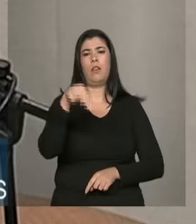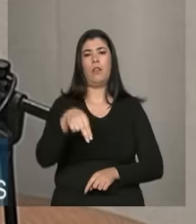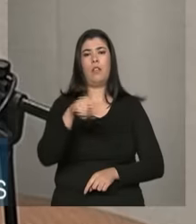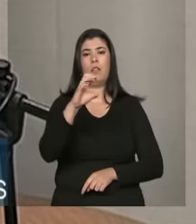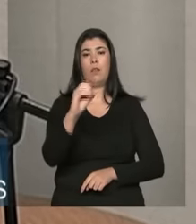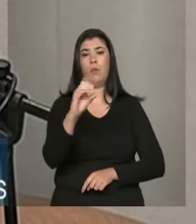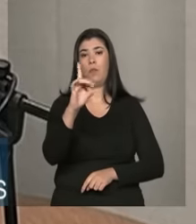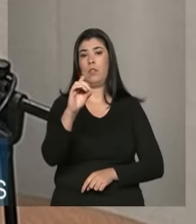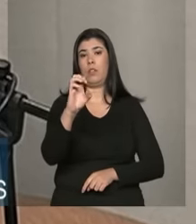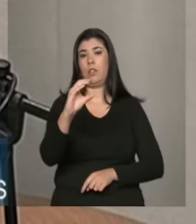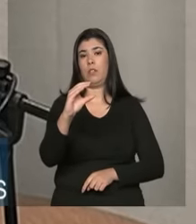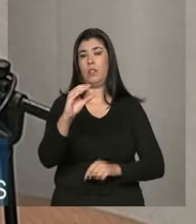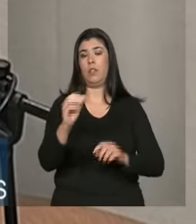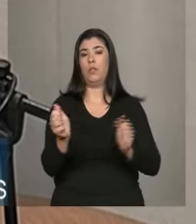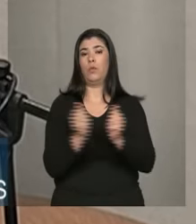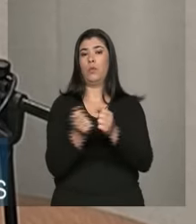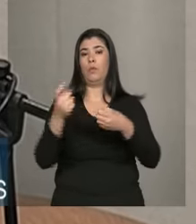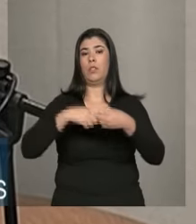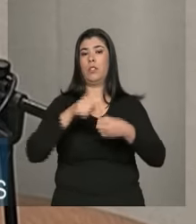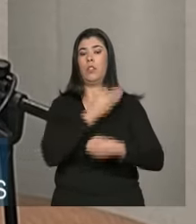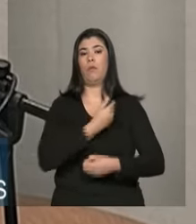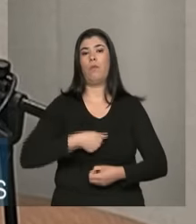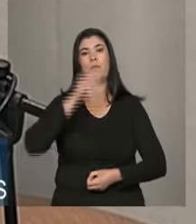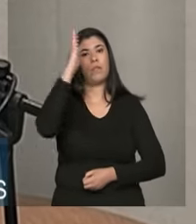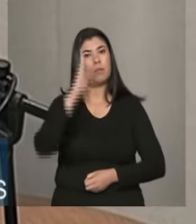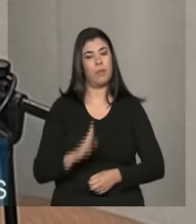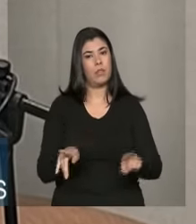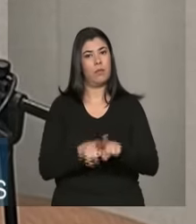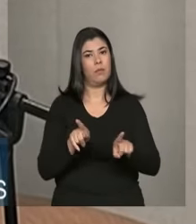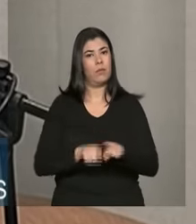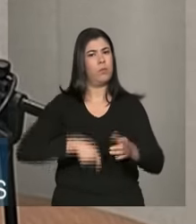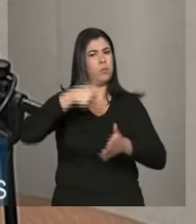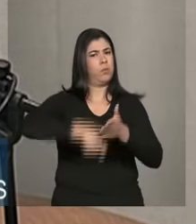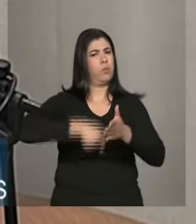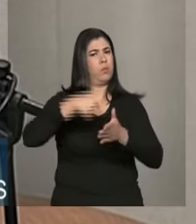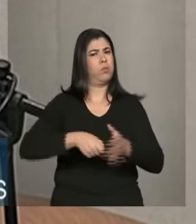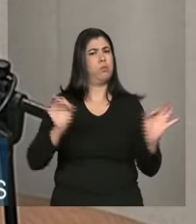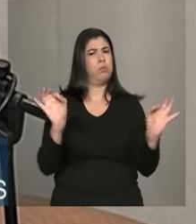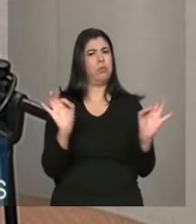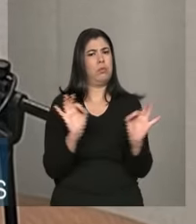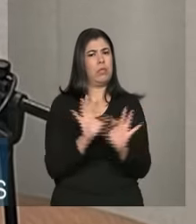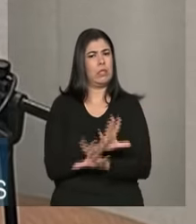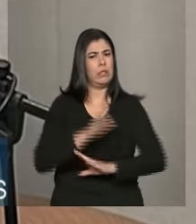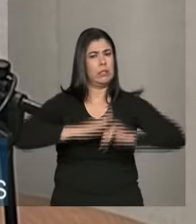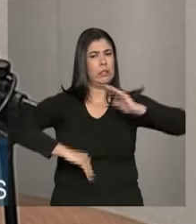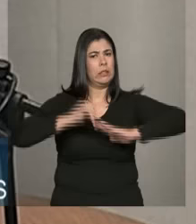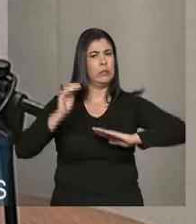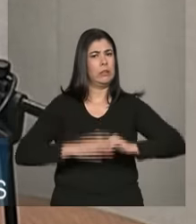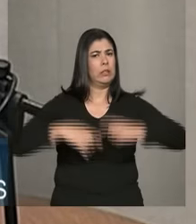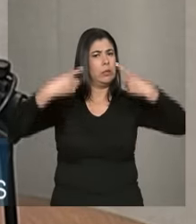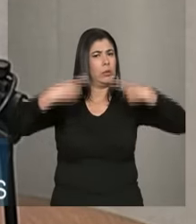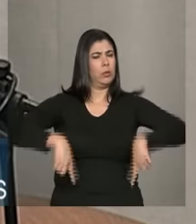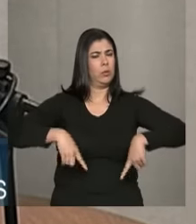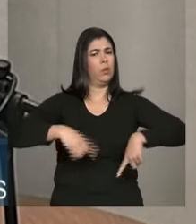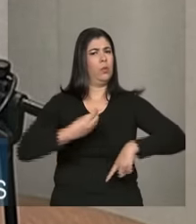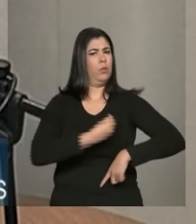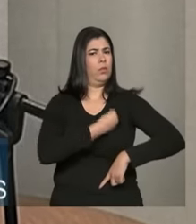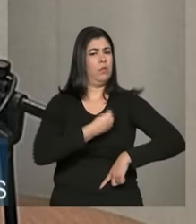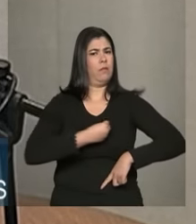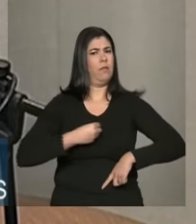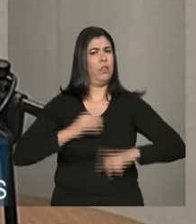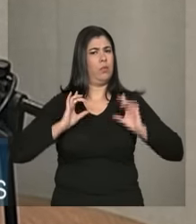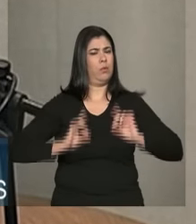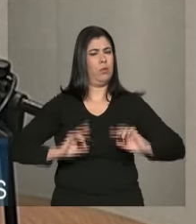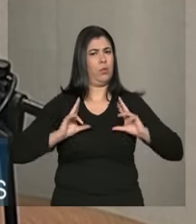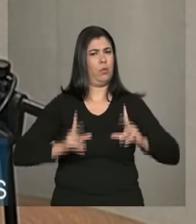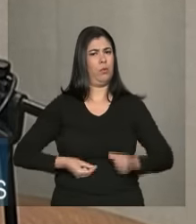brasileiro na linha da prevenção e repressão desse violento delito contra a dignidade e contra a vida das pessoas